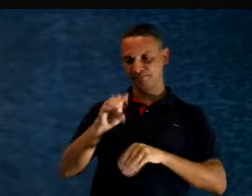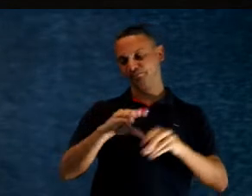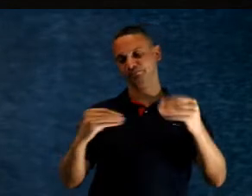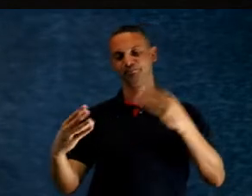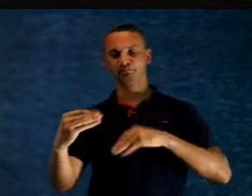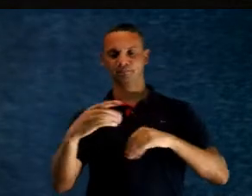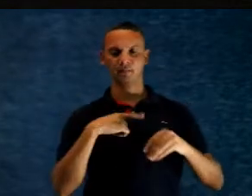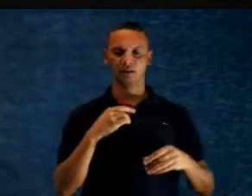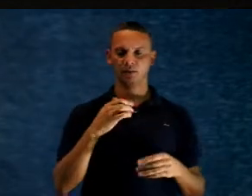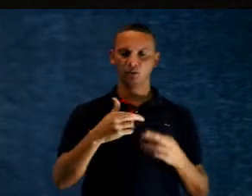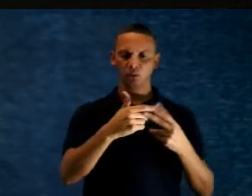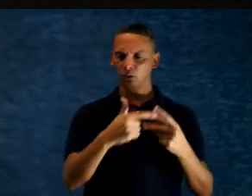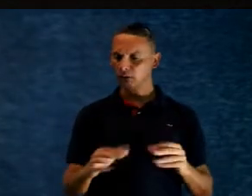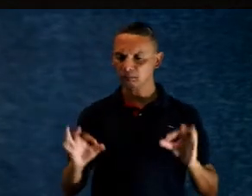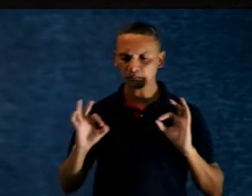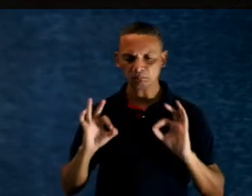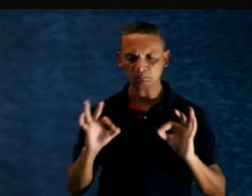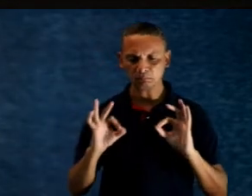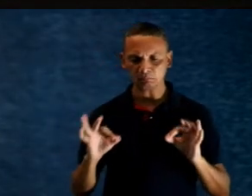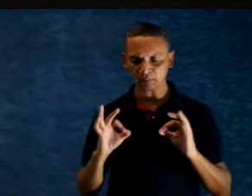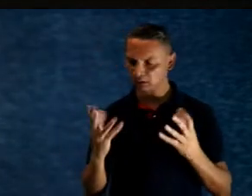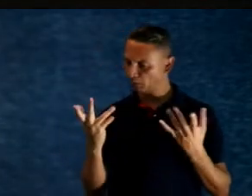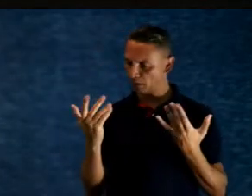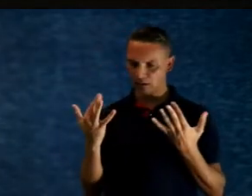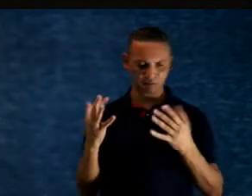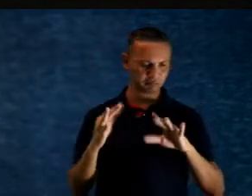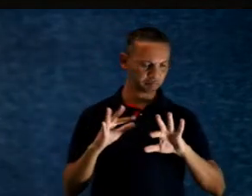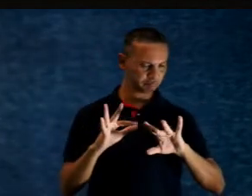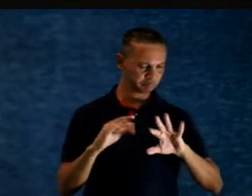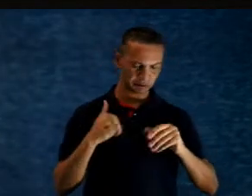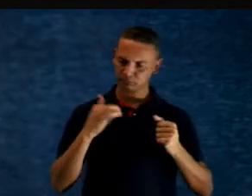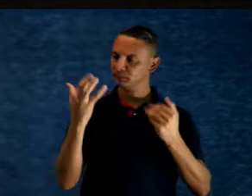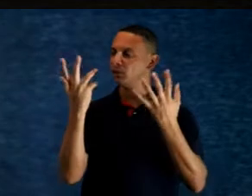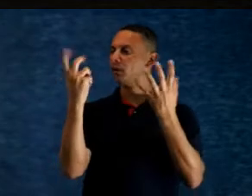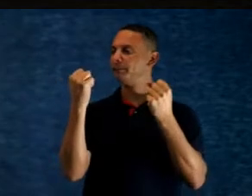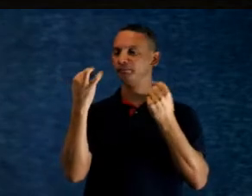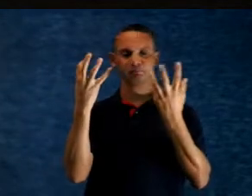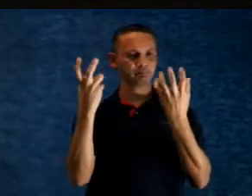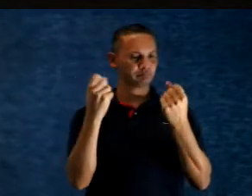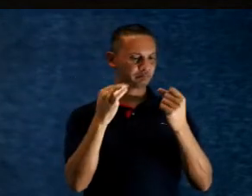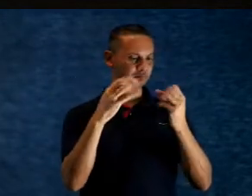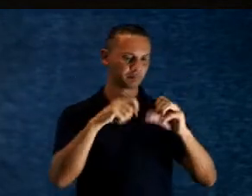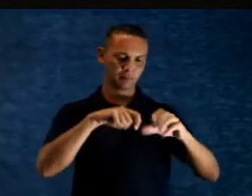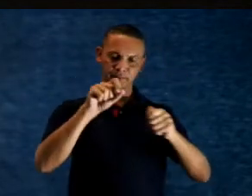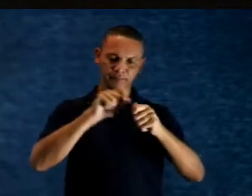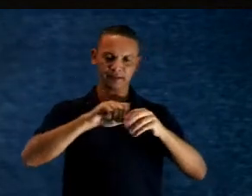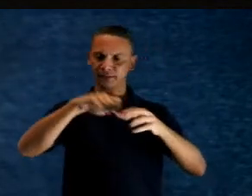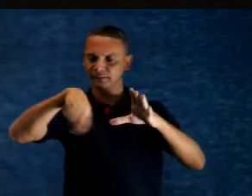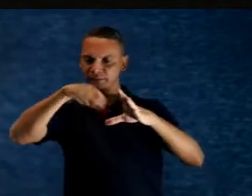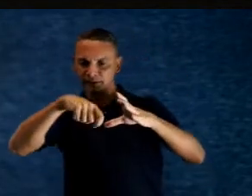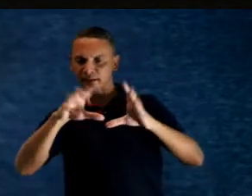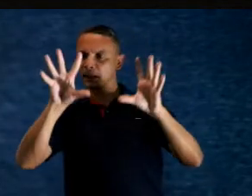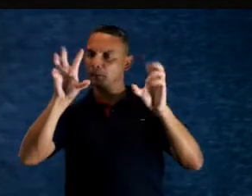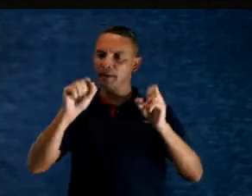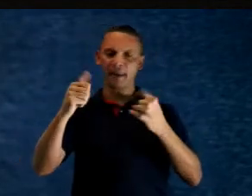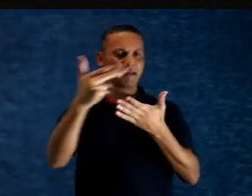dedos. Eles estão dançando, depois se ajoelham na igreja, agora vão descansar. Me dá um nervoso esse anular